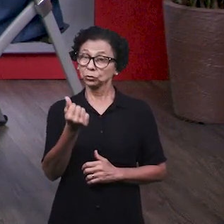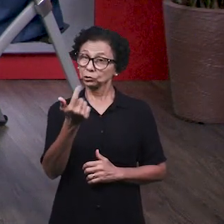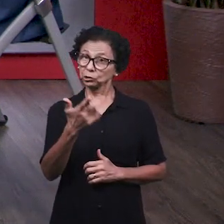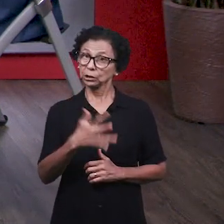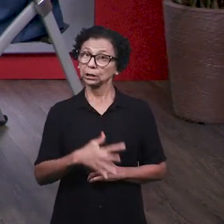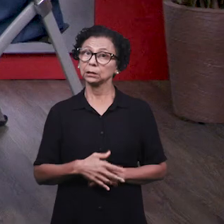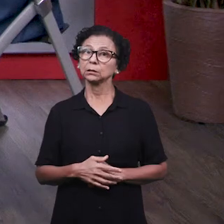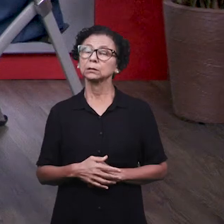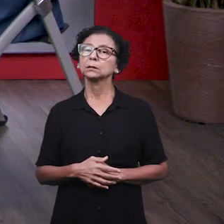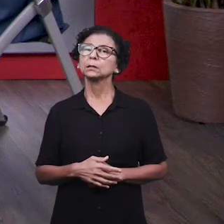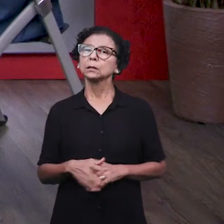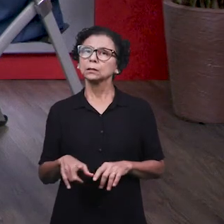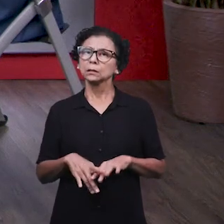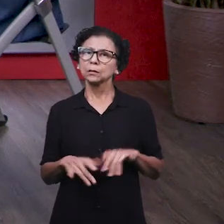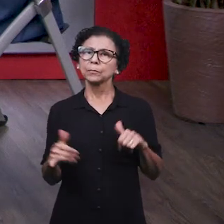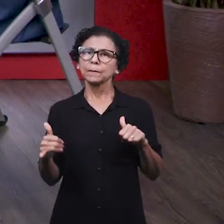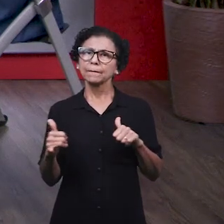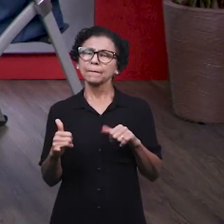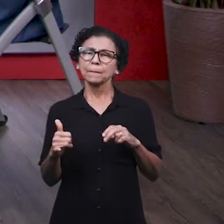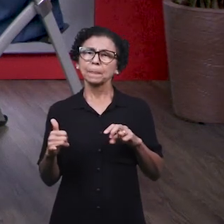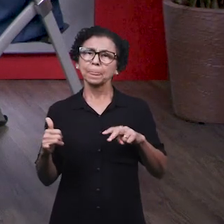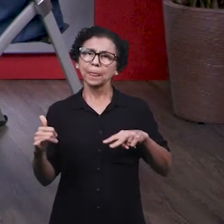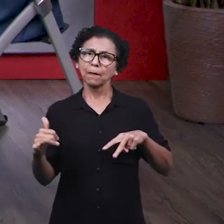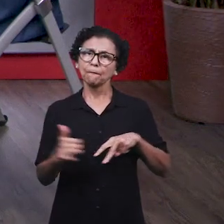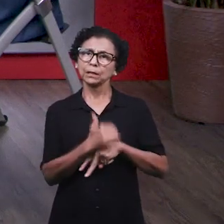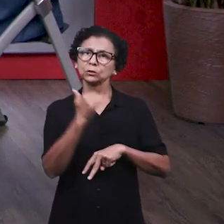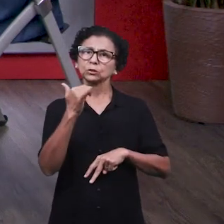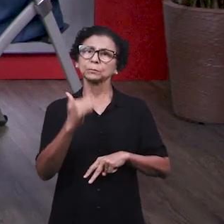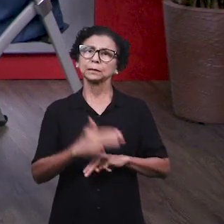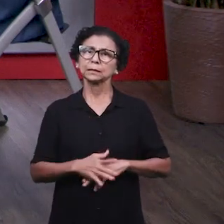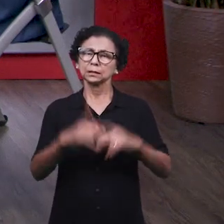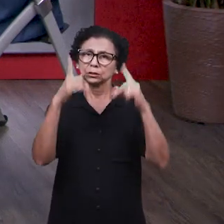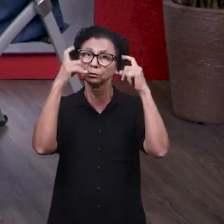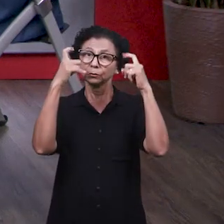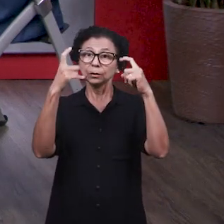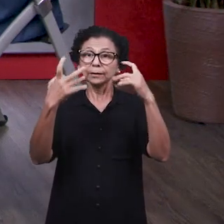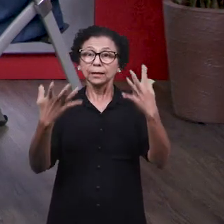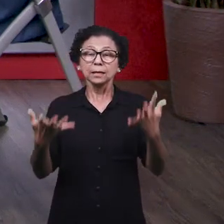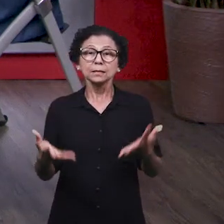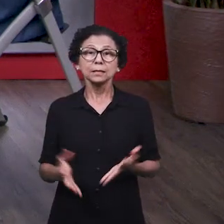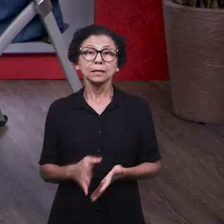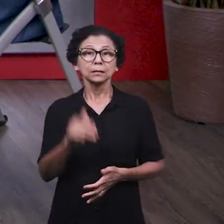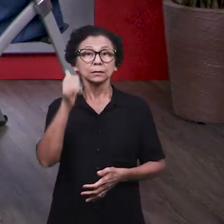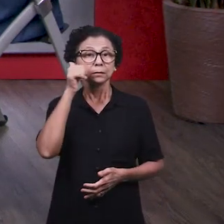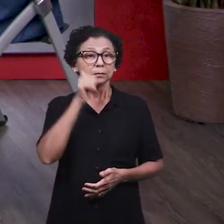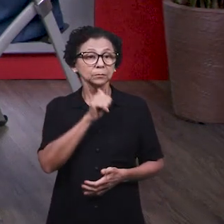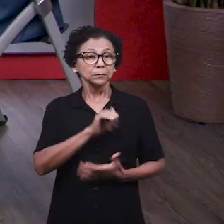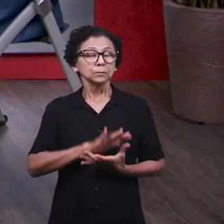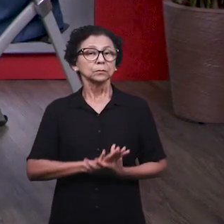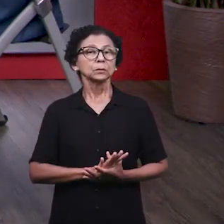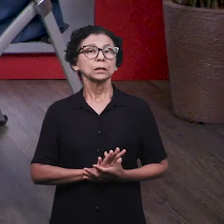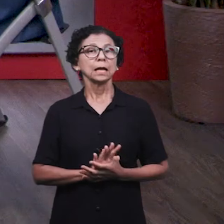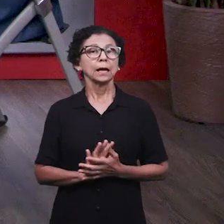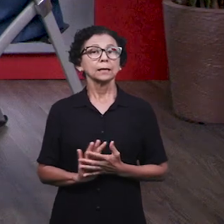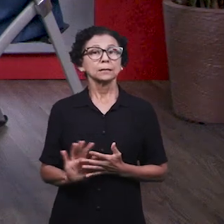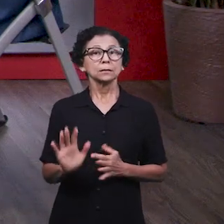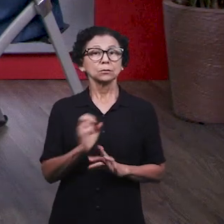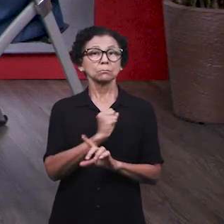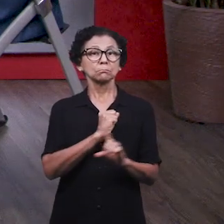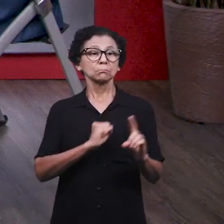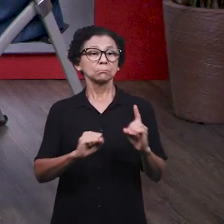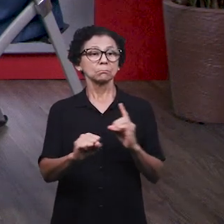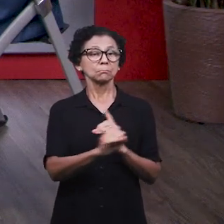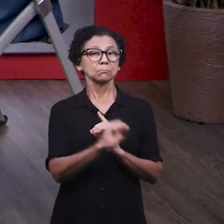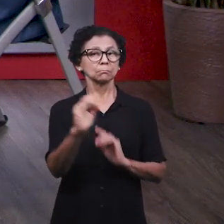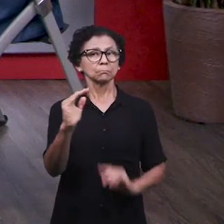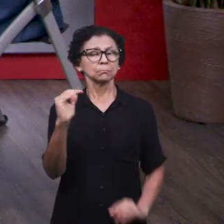de violência doméstica, porque violência doméstica é um fenômeno. Na verdade, não distingue a classe Não, social, né? Qualquer não, ela não pessoa,